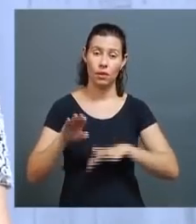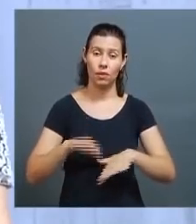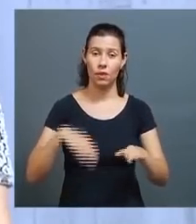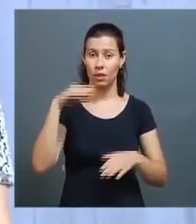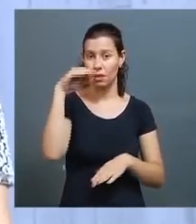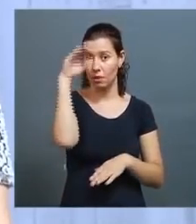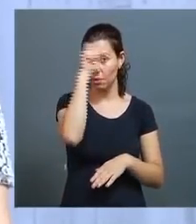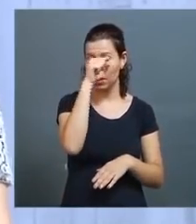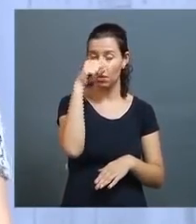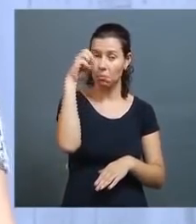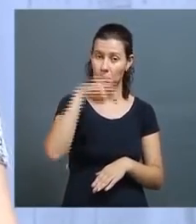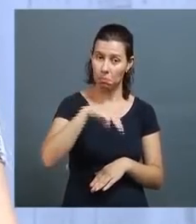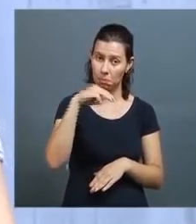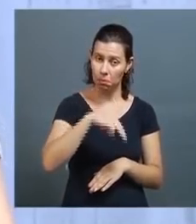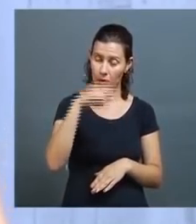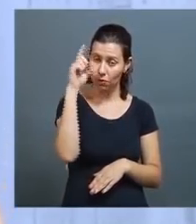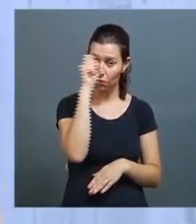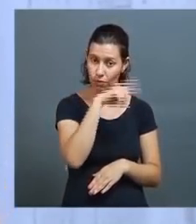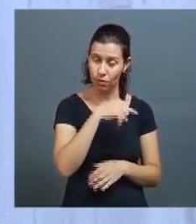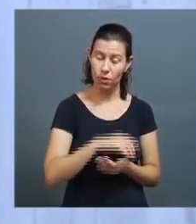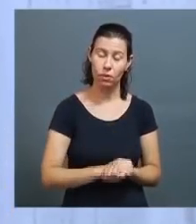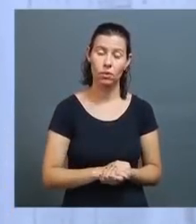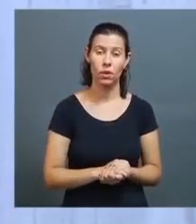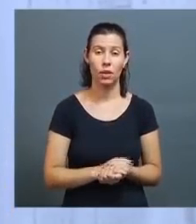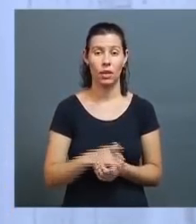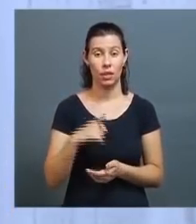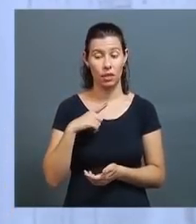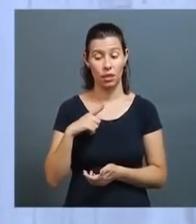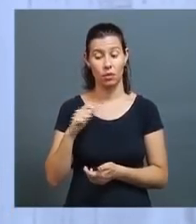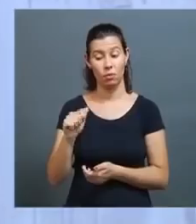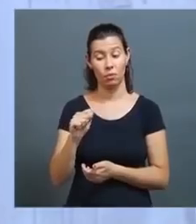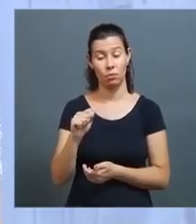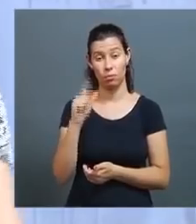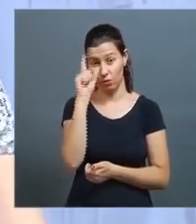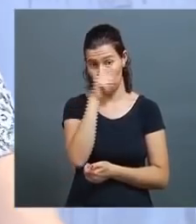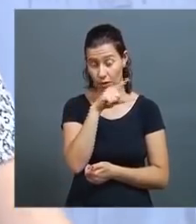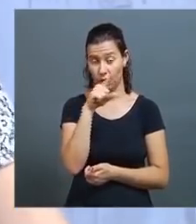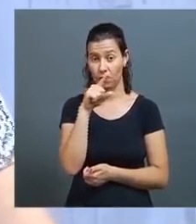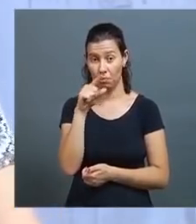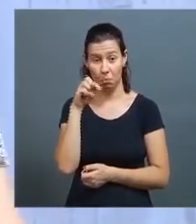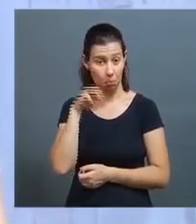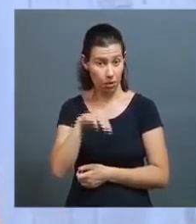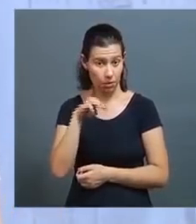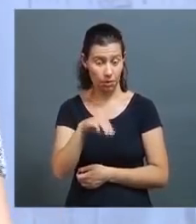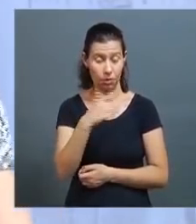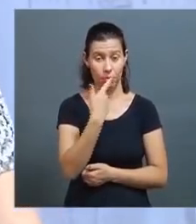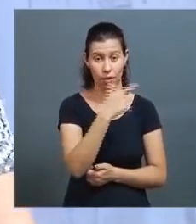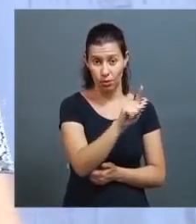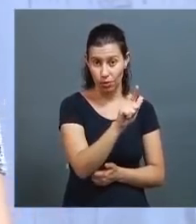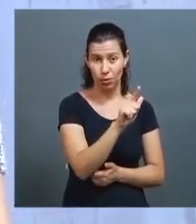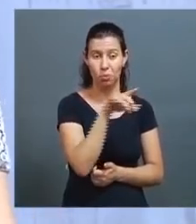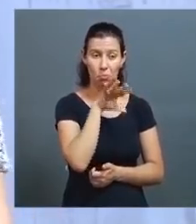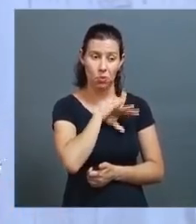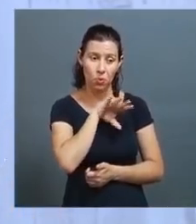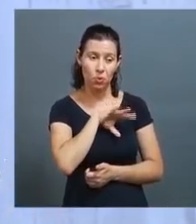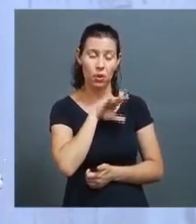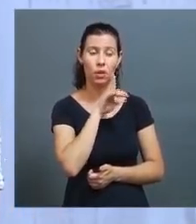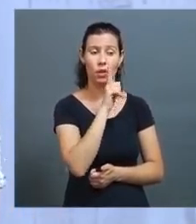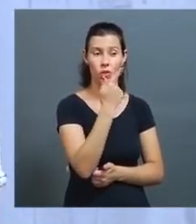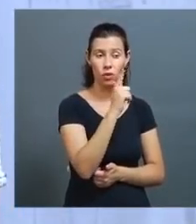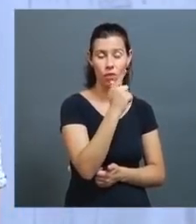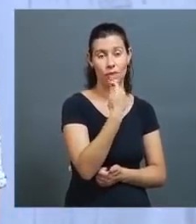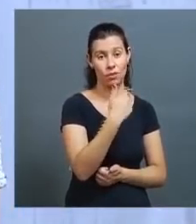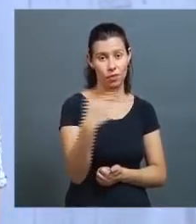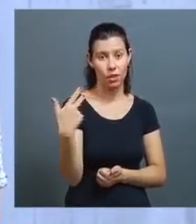descalculia. Então, ela vai ter mais dificuldade naquela área, mas outras áreas daquele ano escolar, ela vai